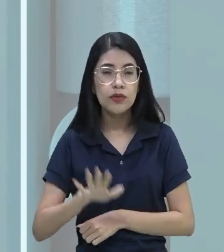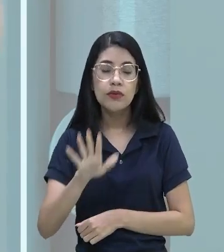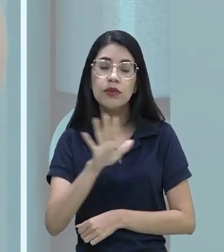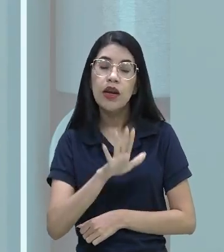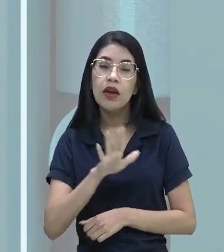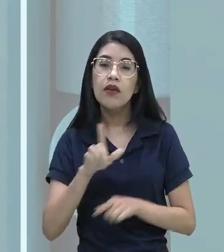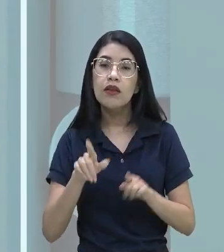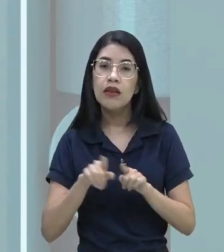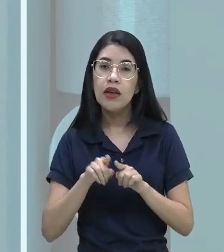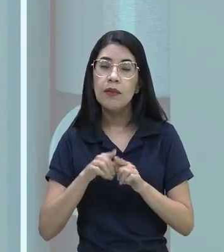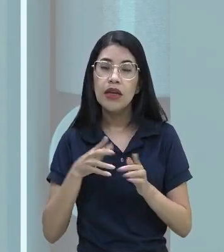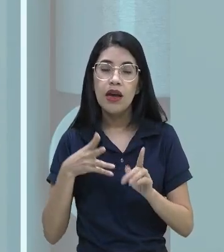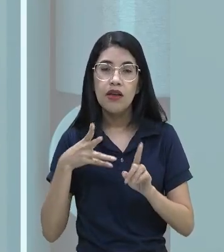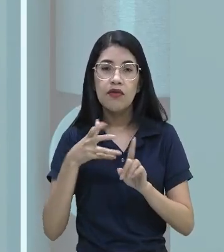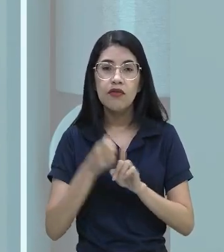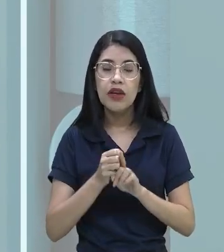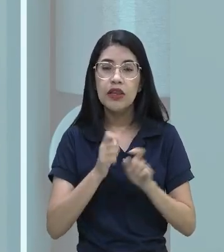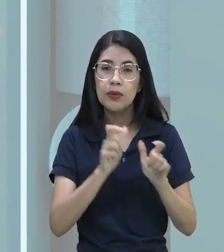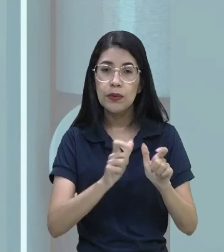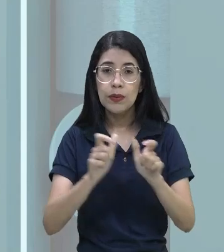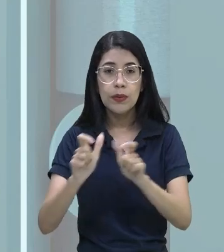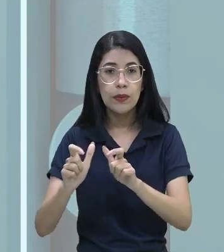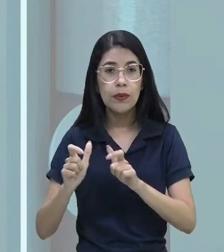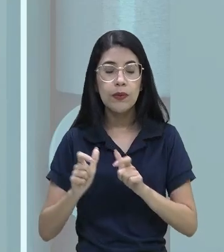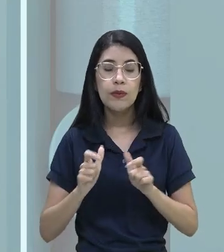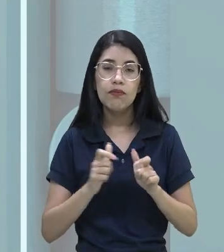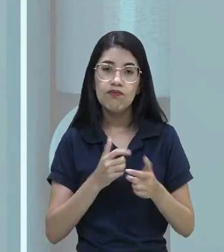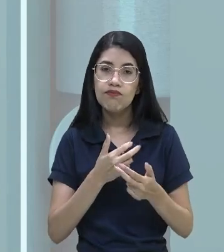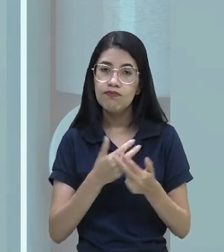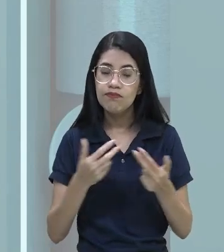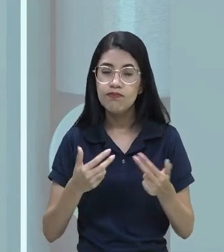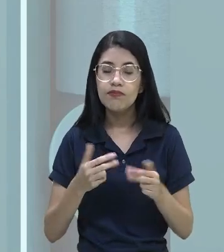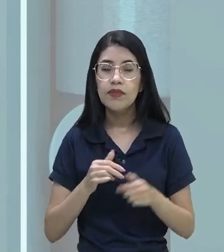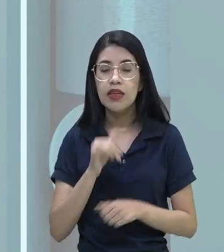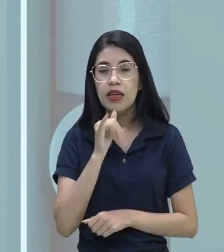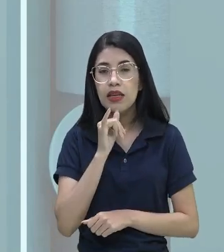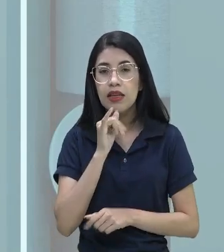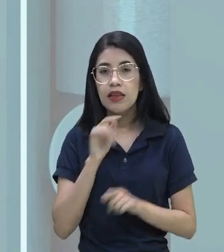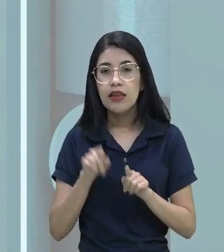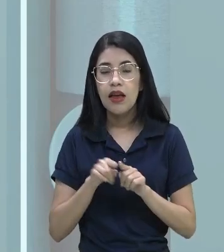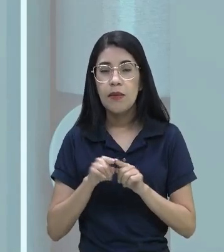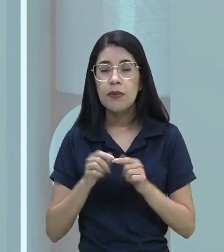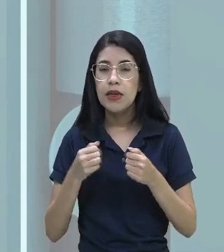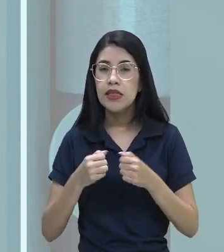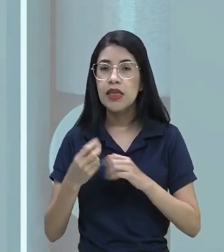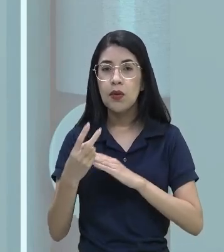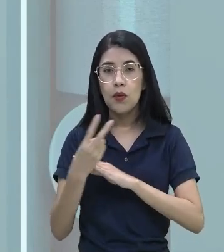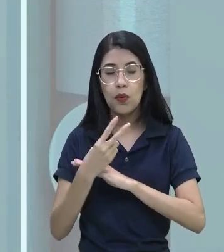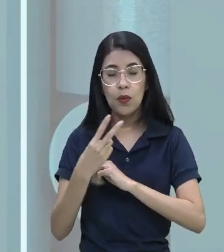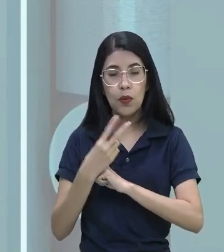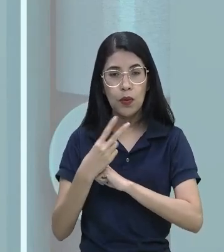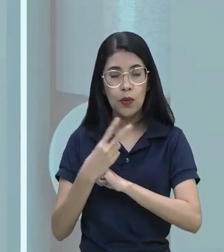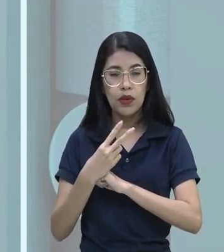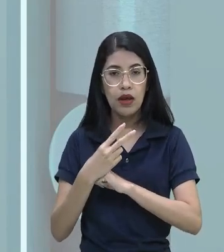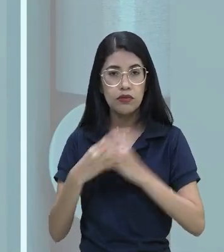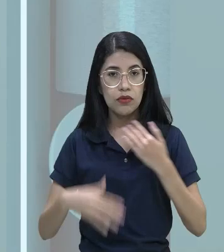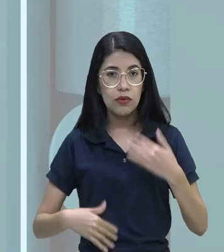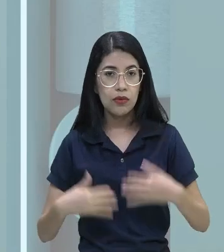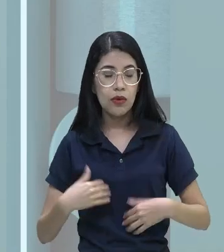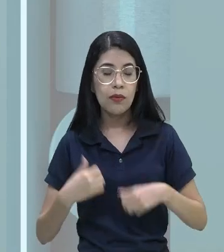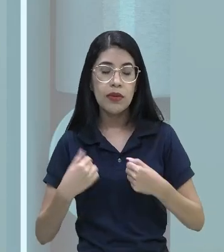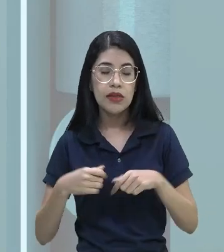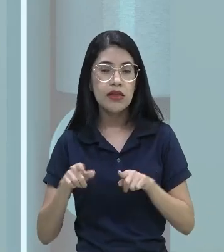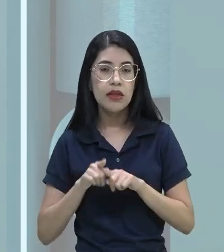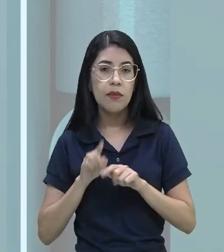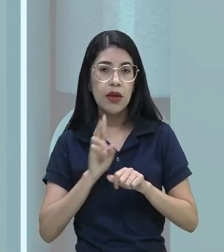afeta tantos outros lugares, né? Então, da mesma forma que buscamos cuidar do nosso corpo, também devemos